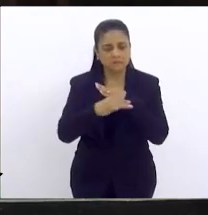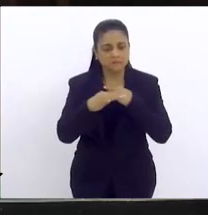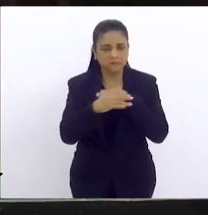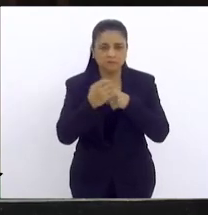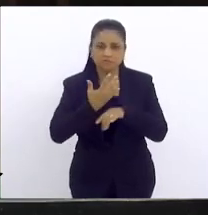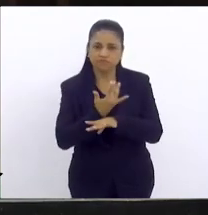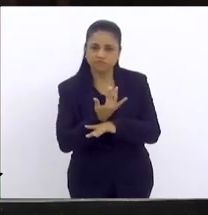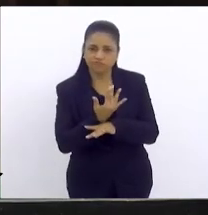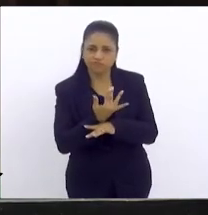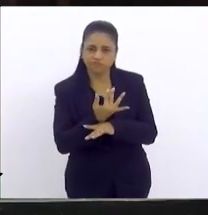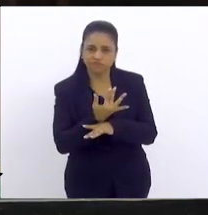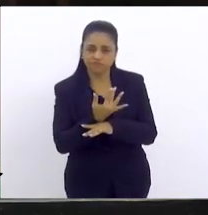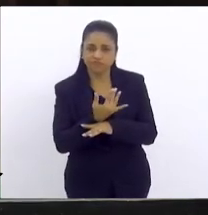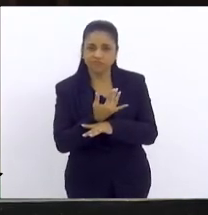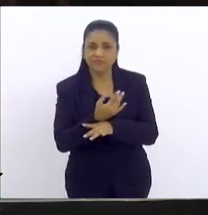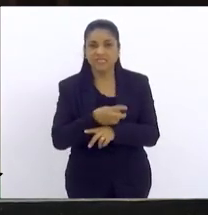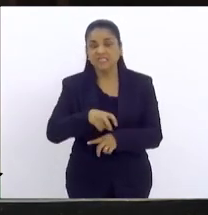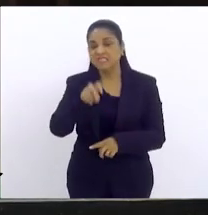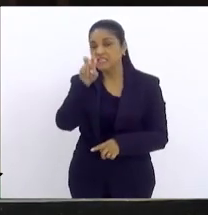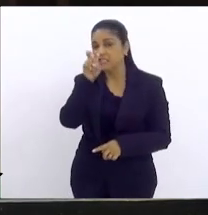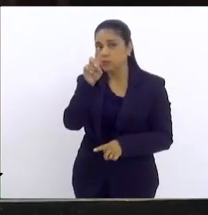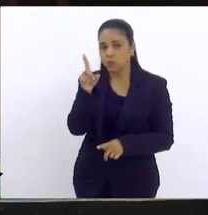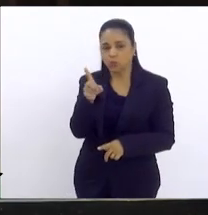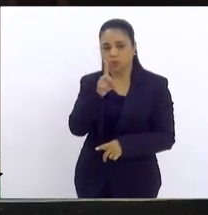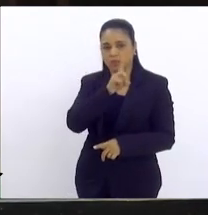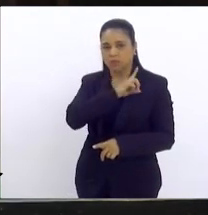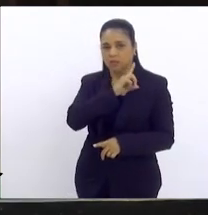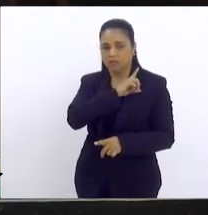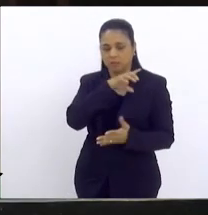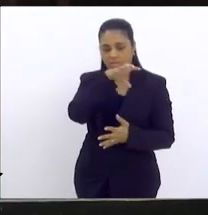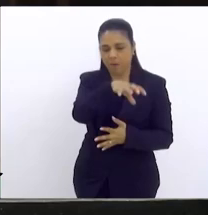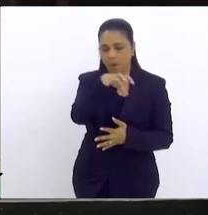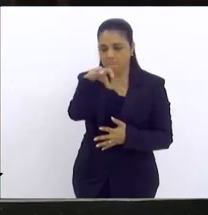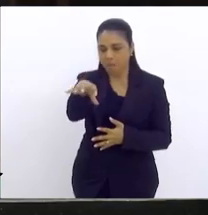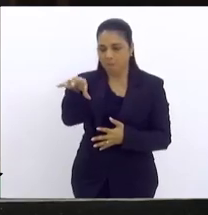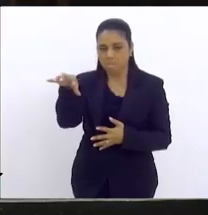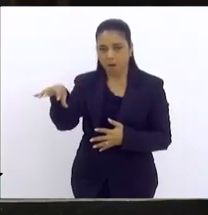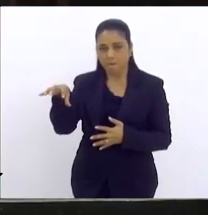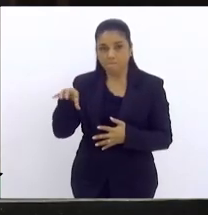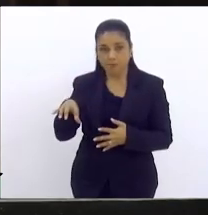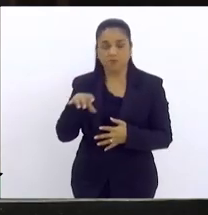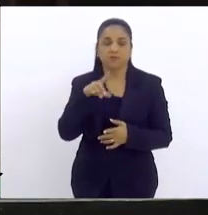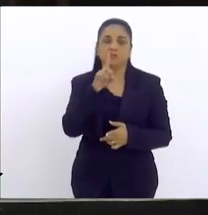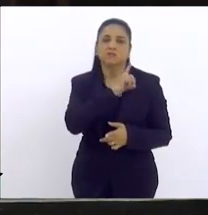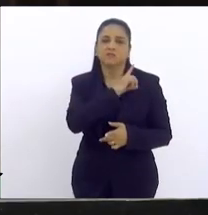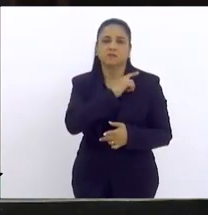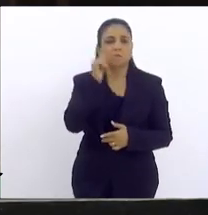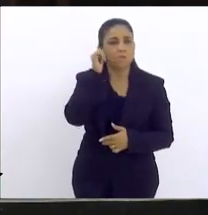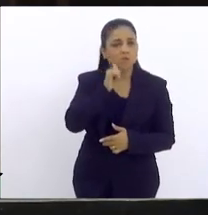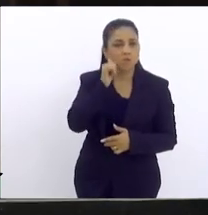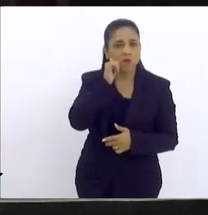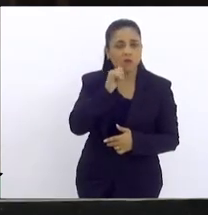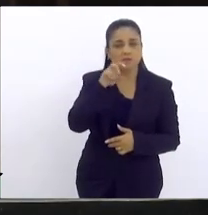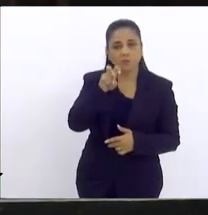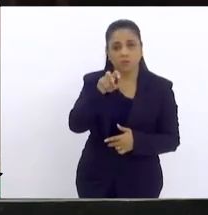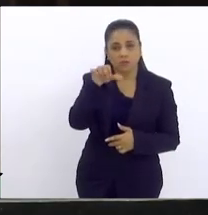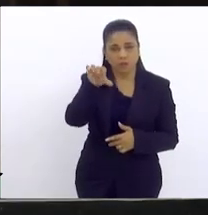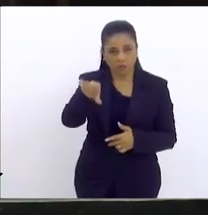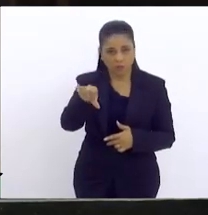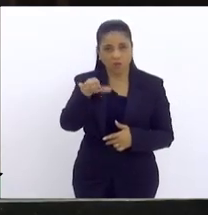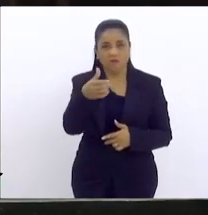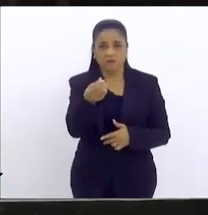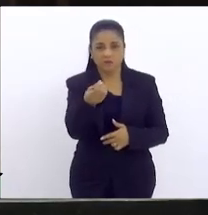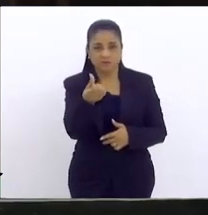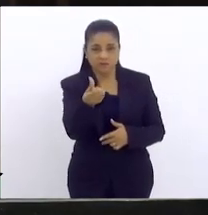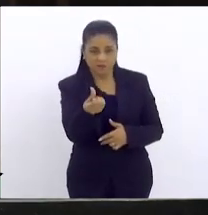nós temos cinco delegacias que é a delegacia da mulher a 59 a 60